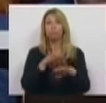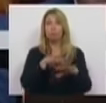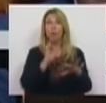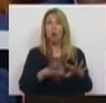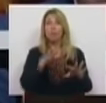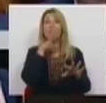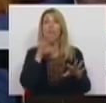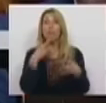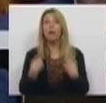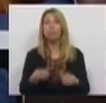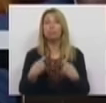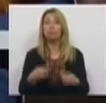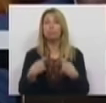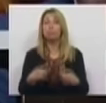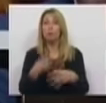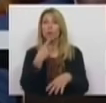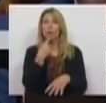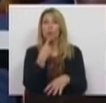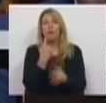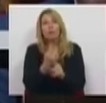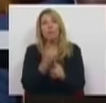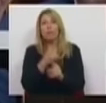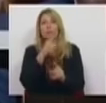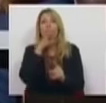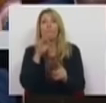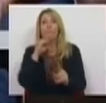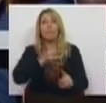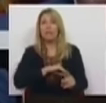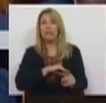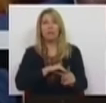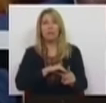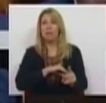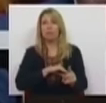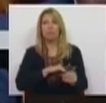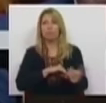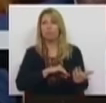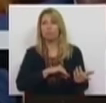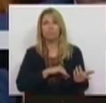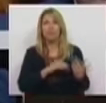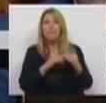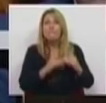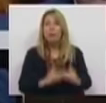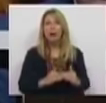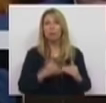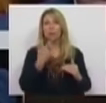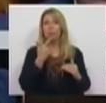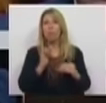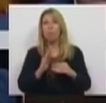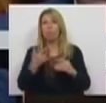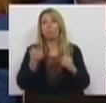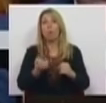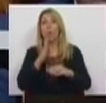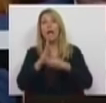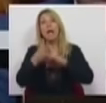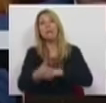até de algumas famílias que não têm rendimentos tão baixos que possam aceder ao escalão A e ao escalão B